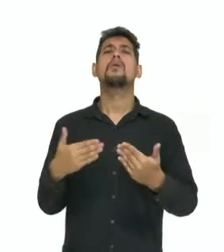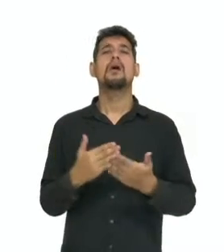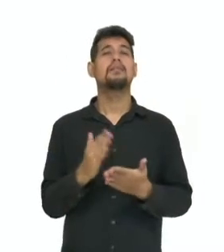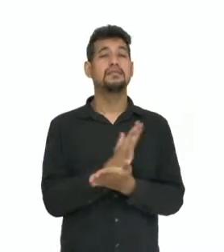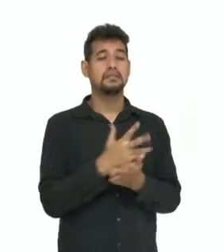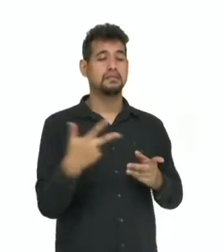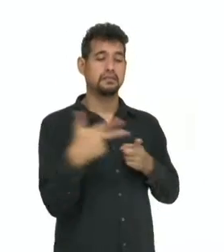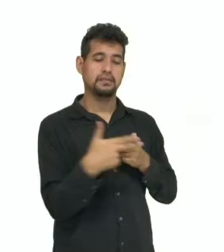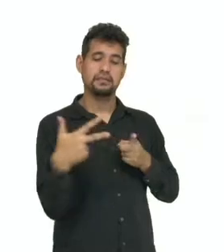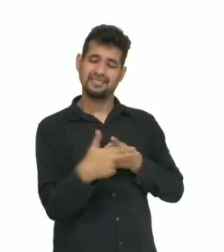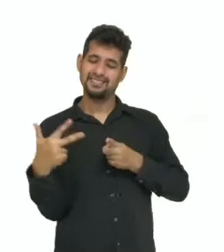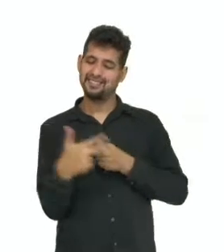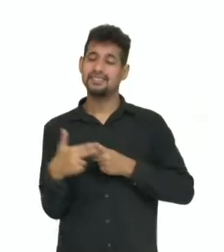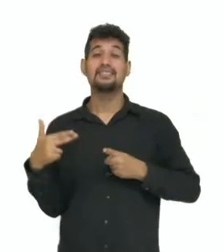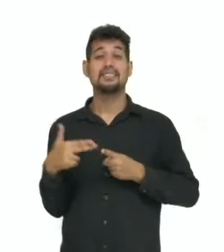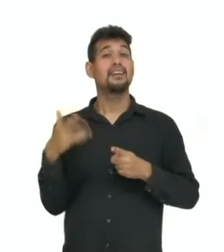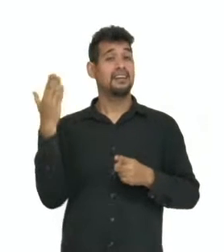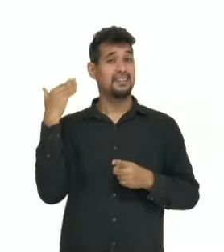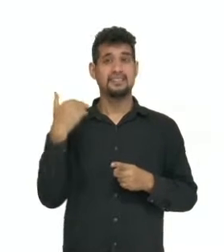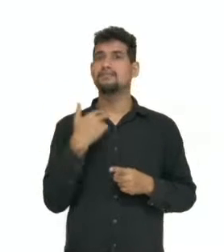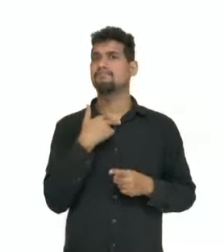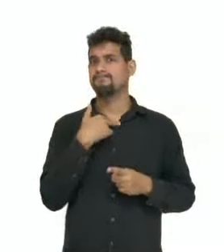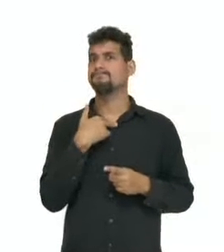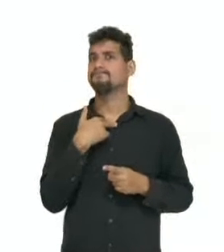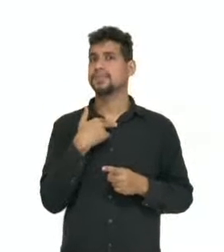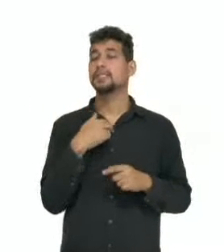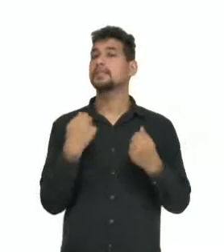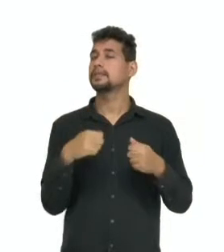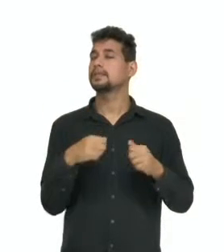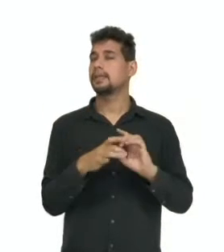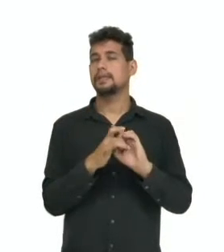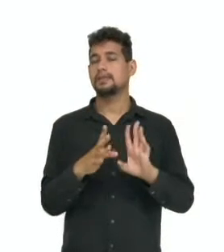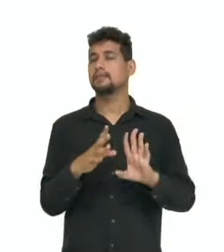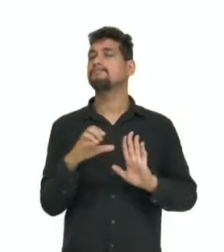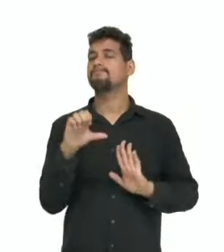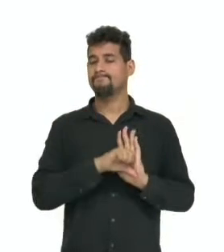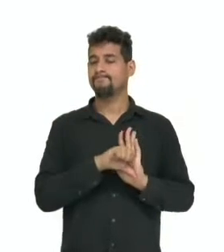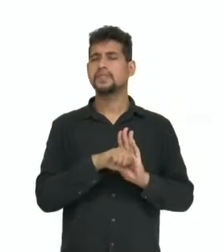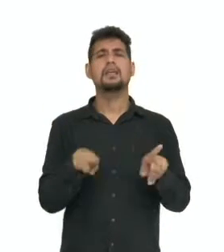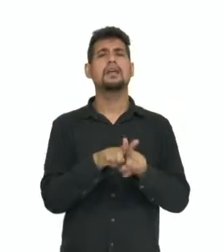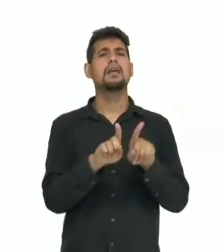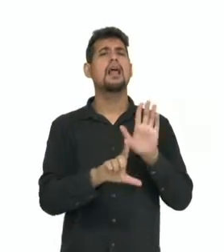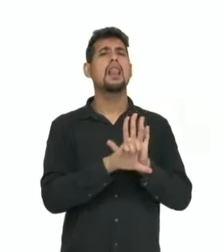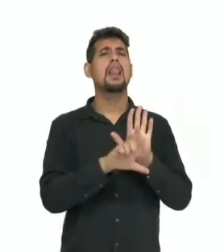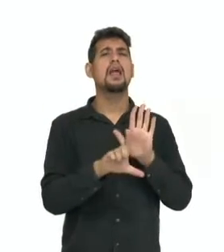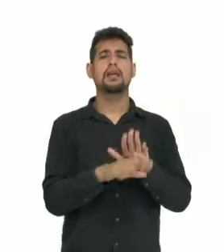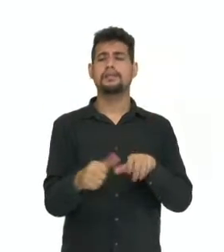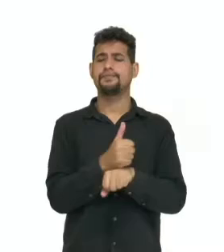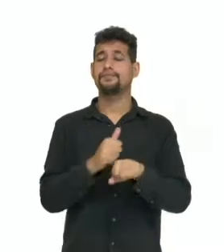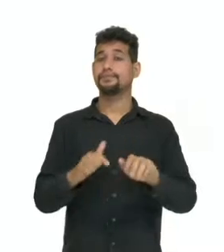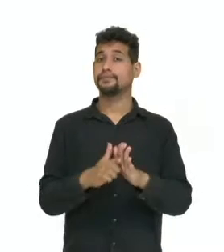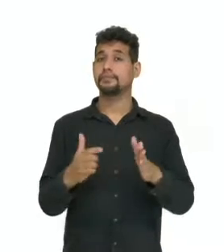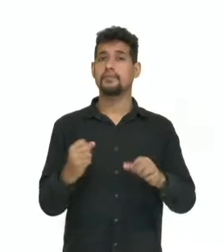restrições impostas à liberdade de expressão? Houve a edição da Lei de Imprensa de